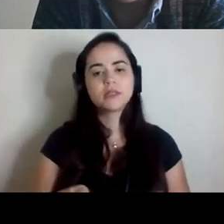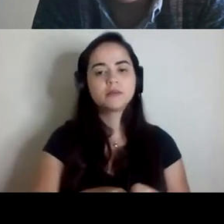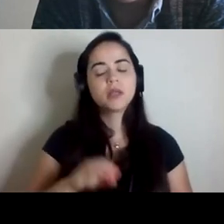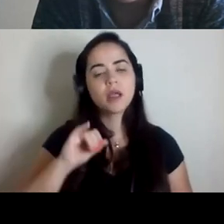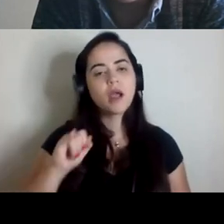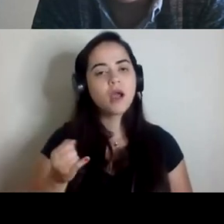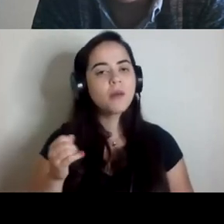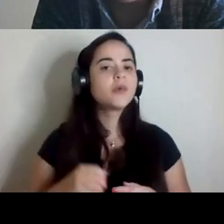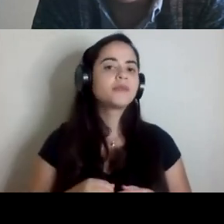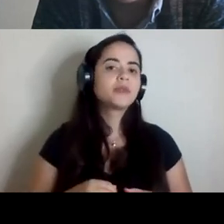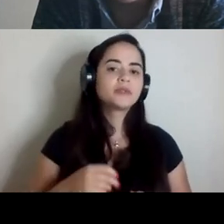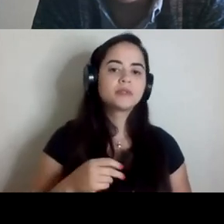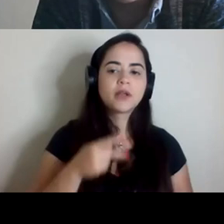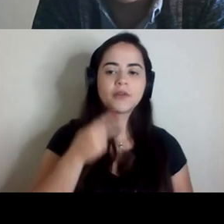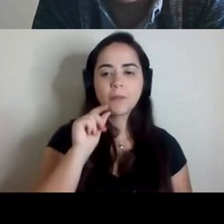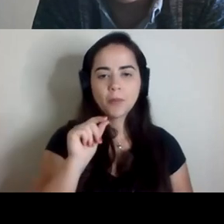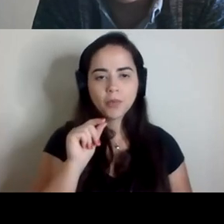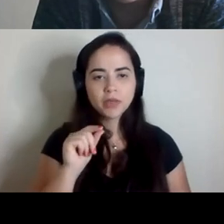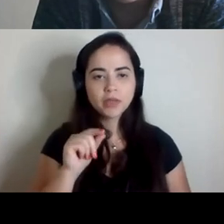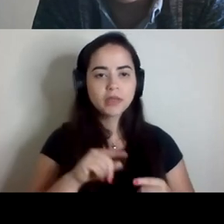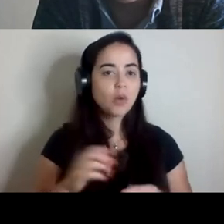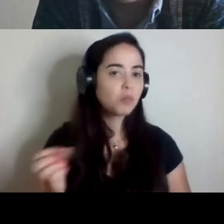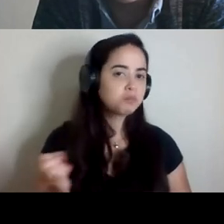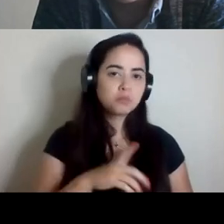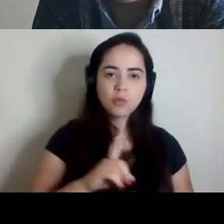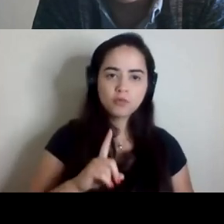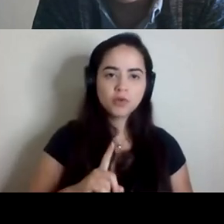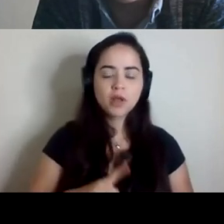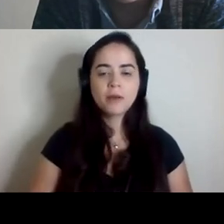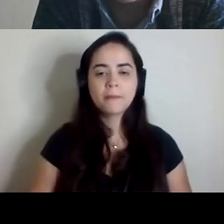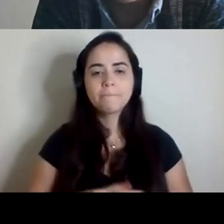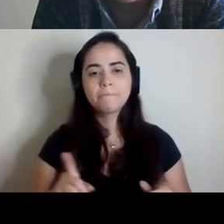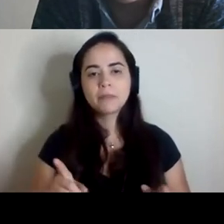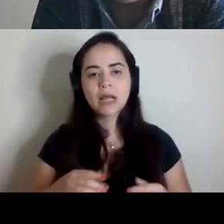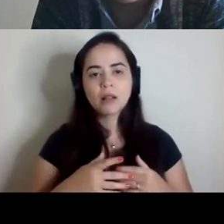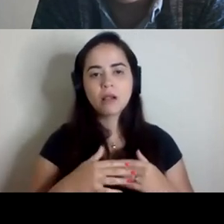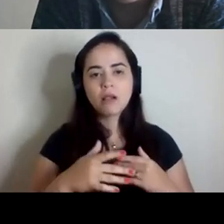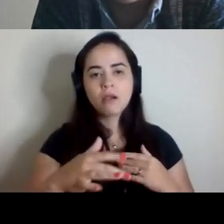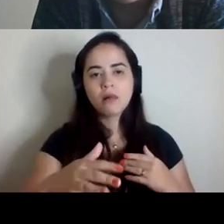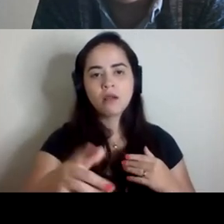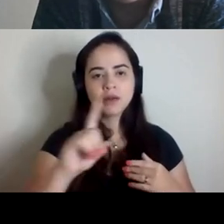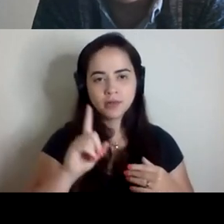pouquinho, não é novidade para ninguém, mas sem tomar o tempo também do nosso palestrante.